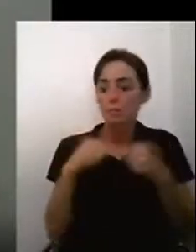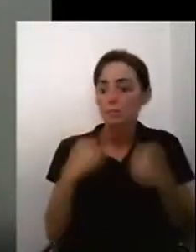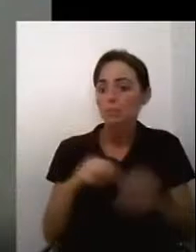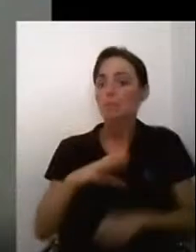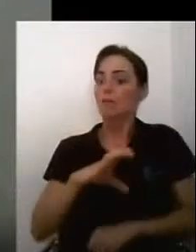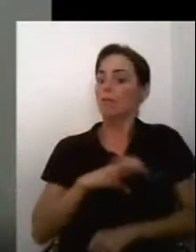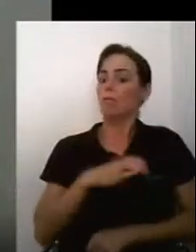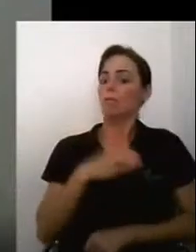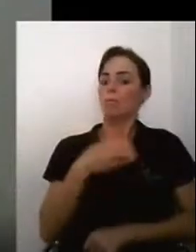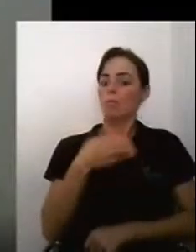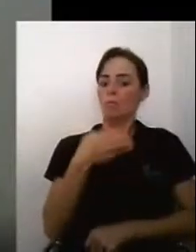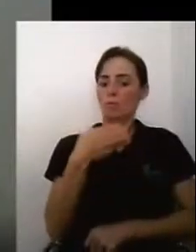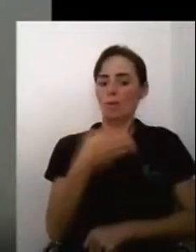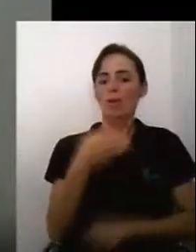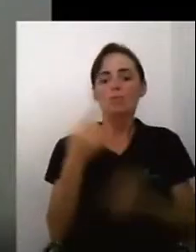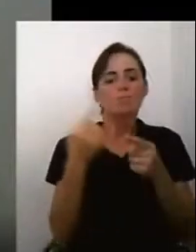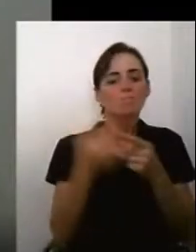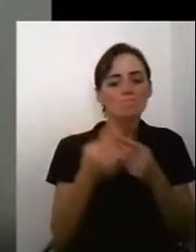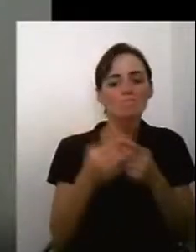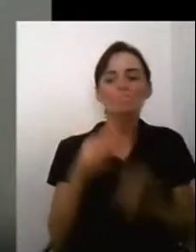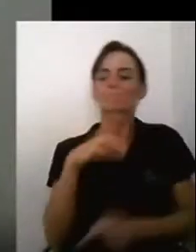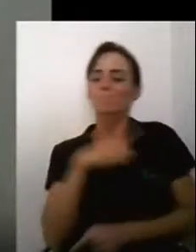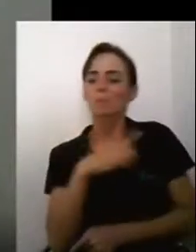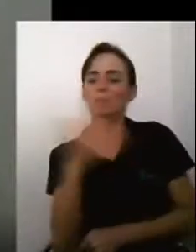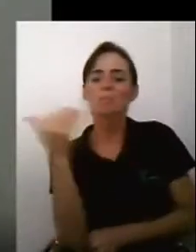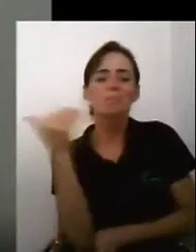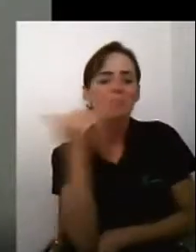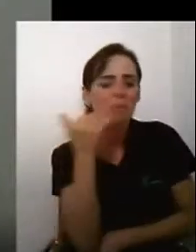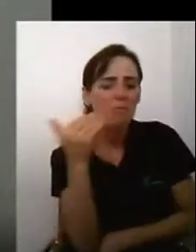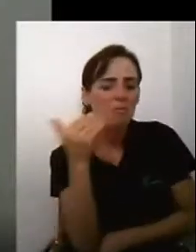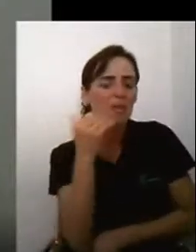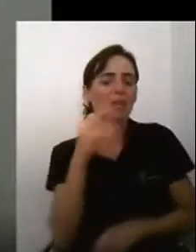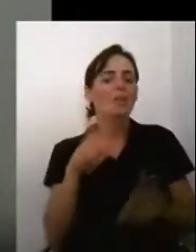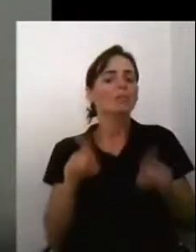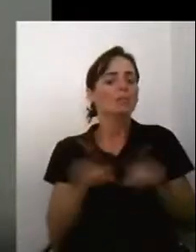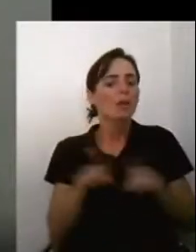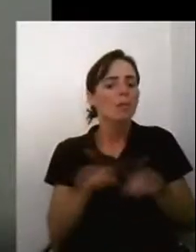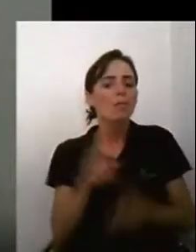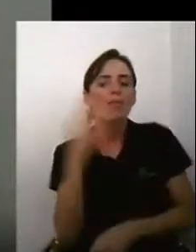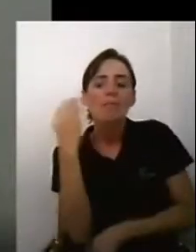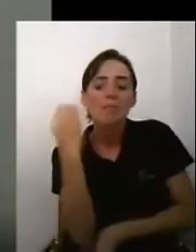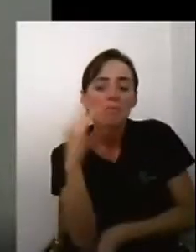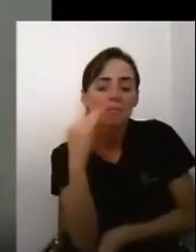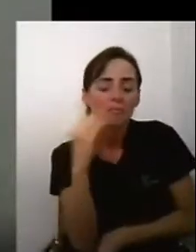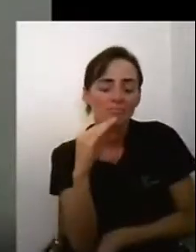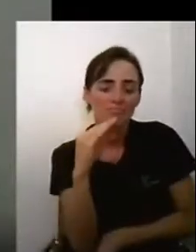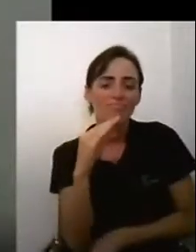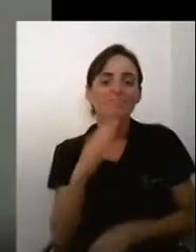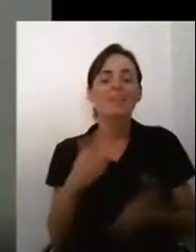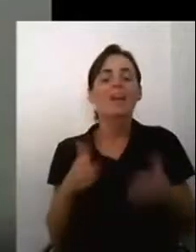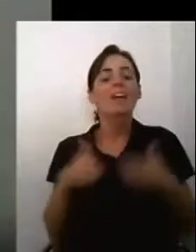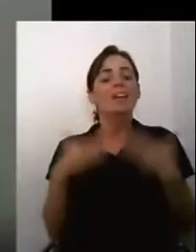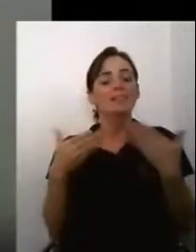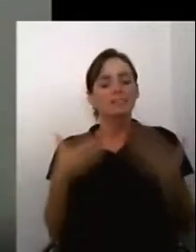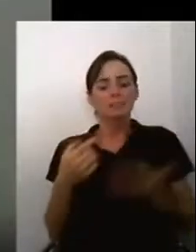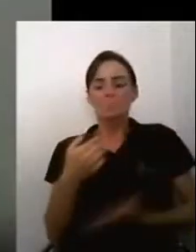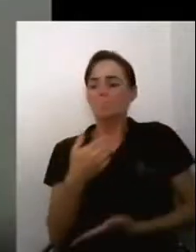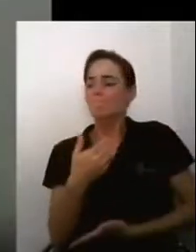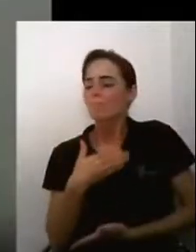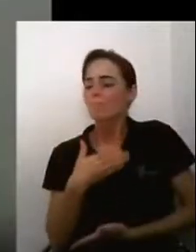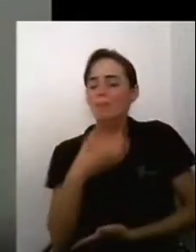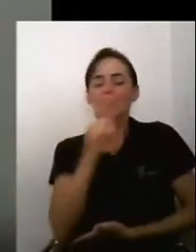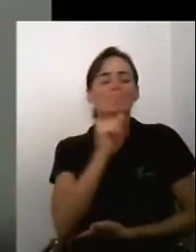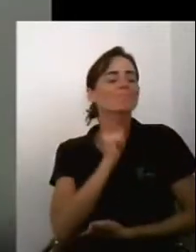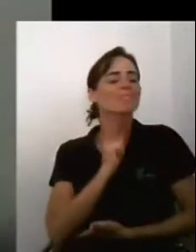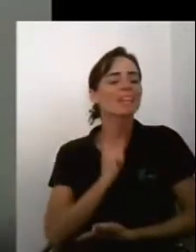nossa imperfeição e fragilidade humana. Assim, meu primeiro desejo e